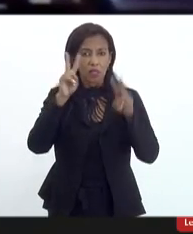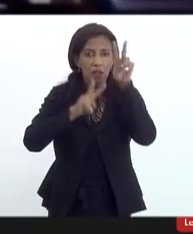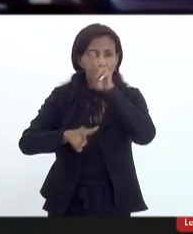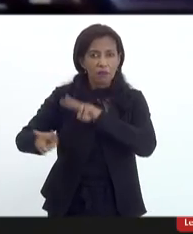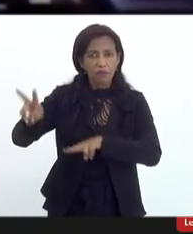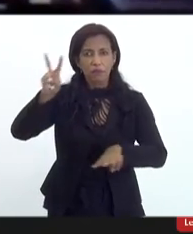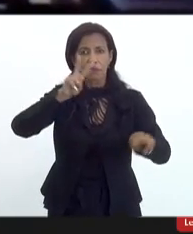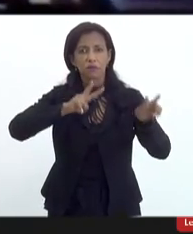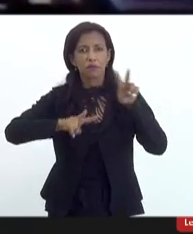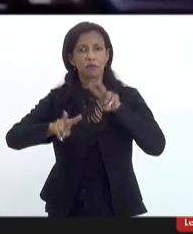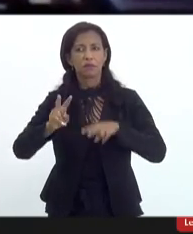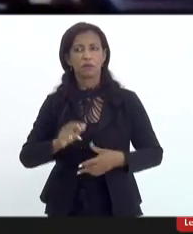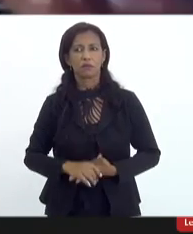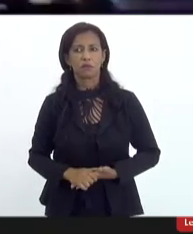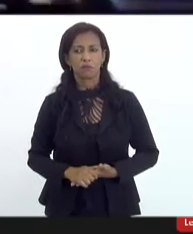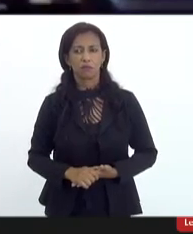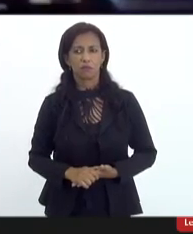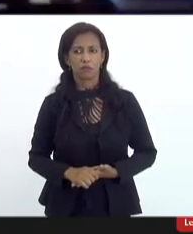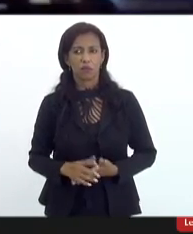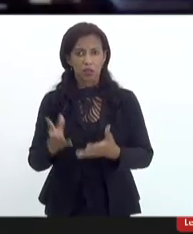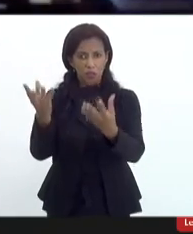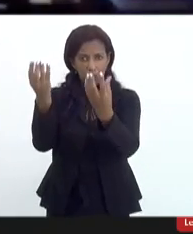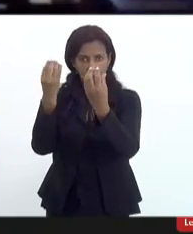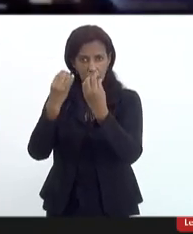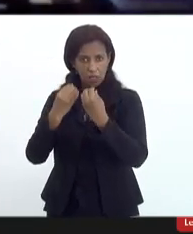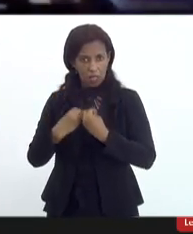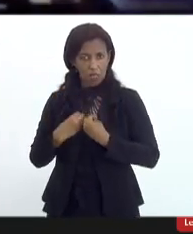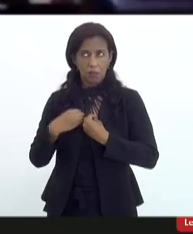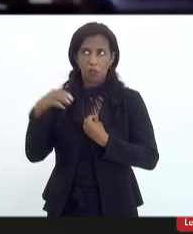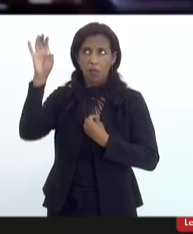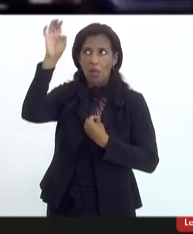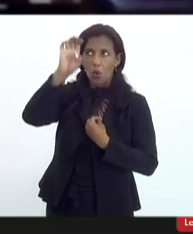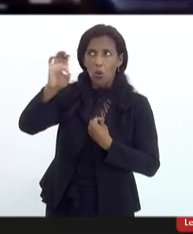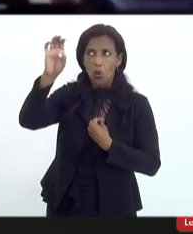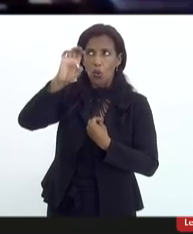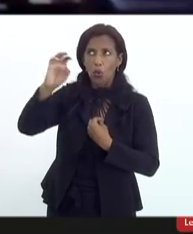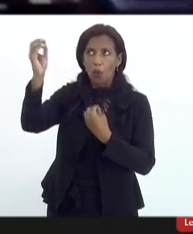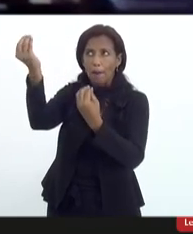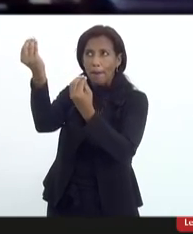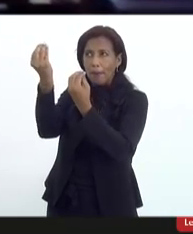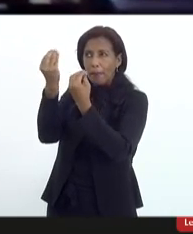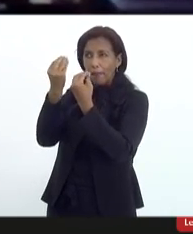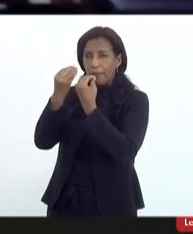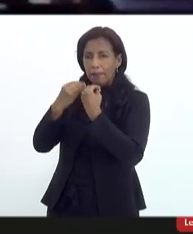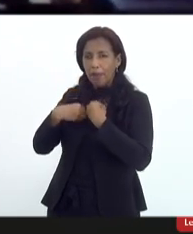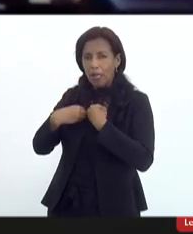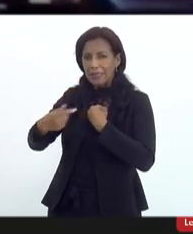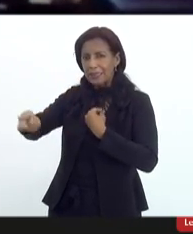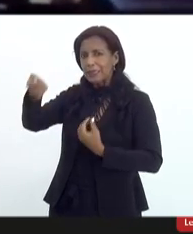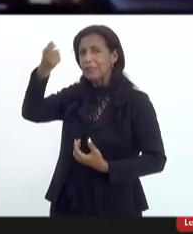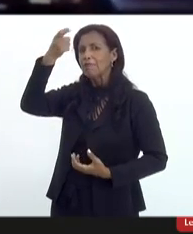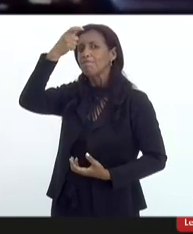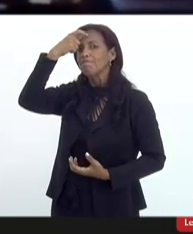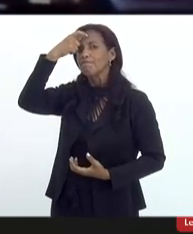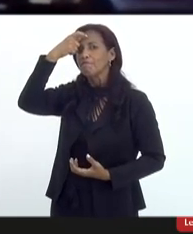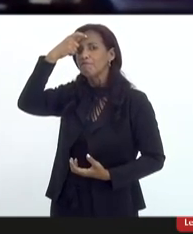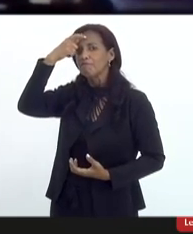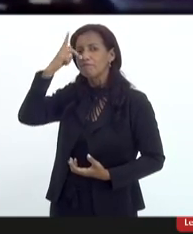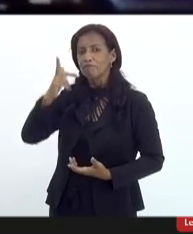visão que recebemos de Europa, coloca